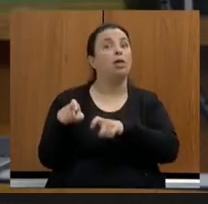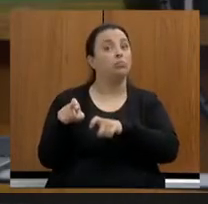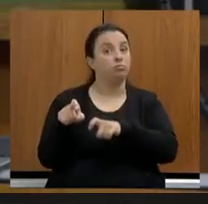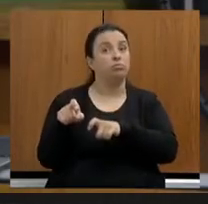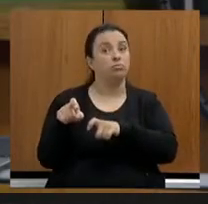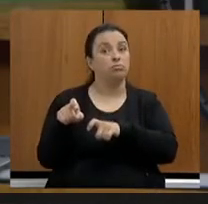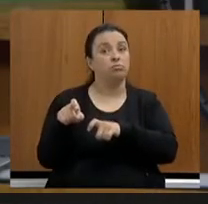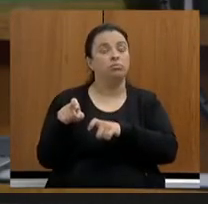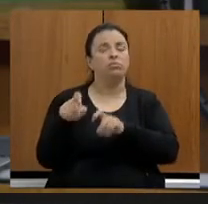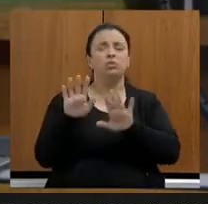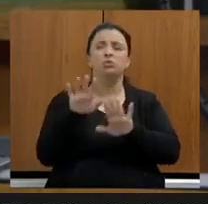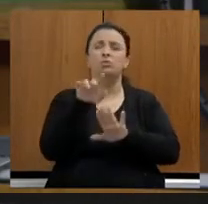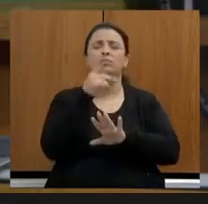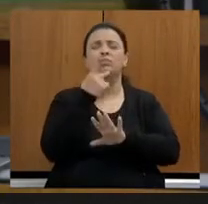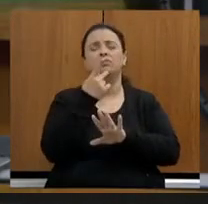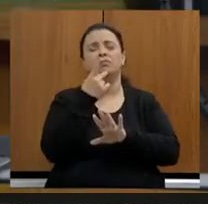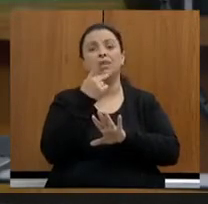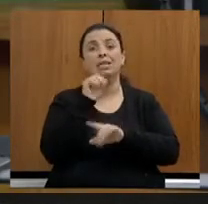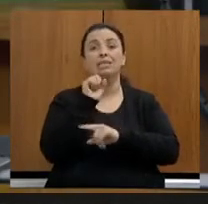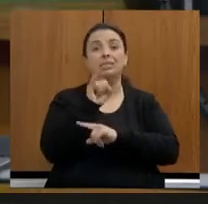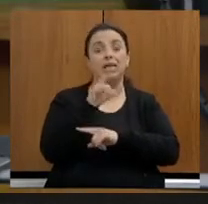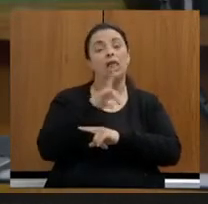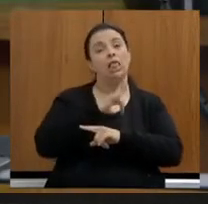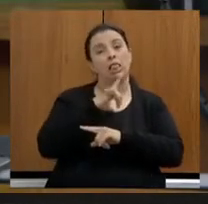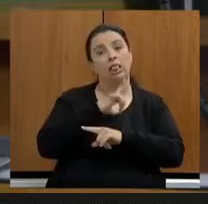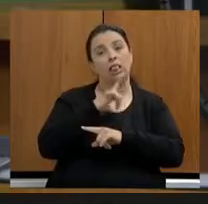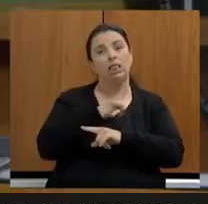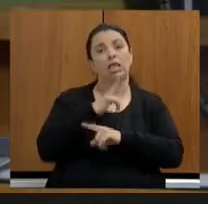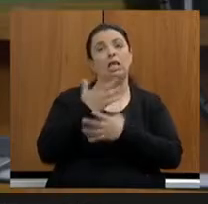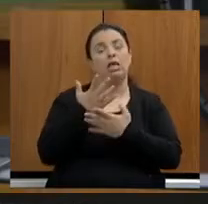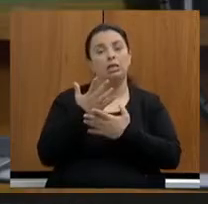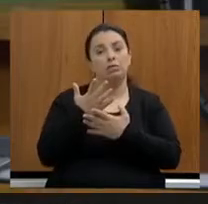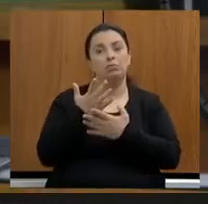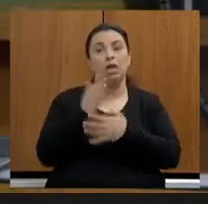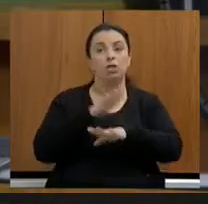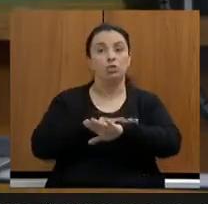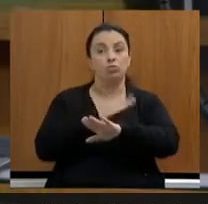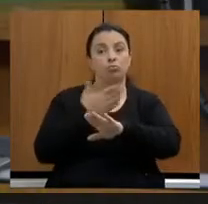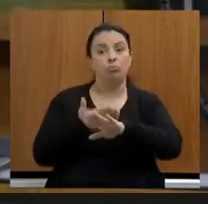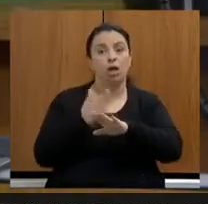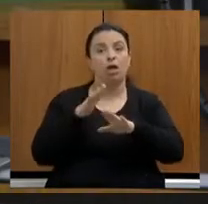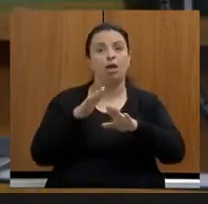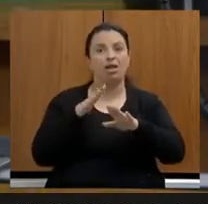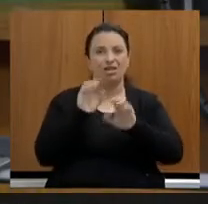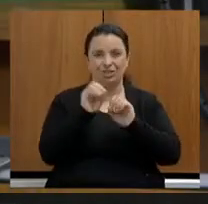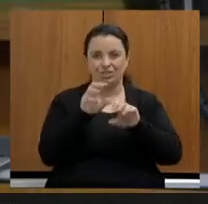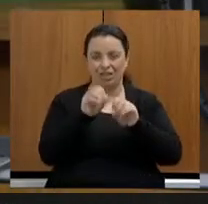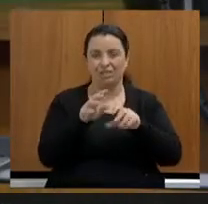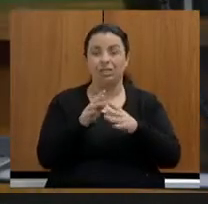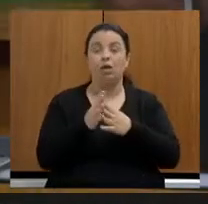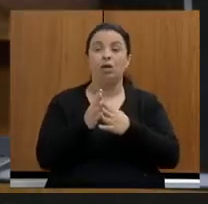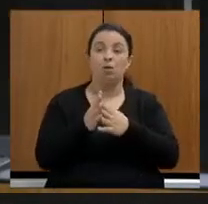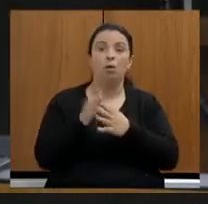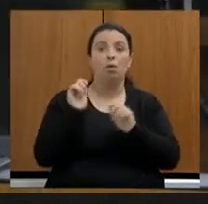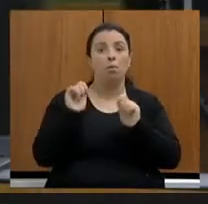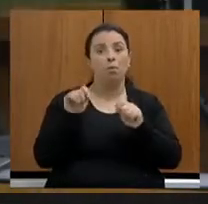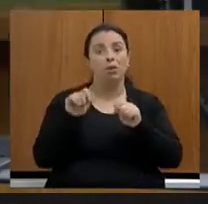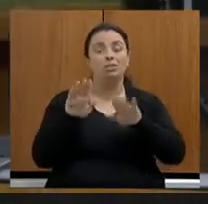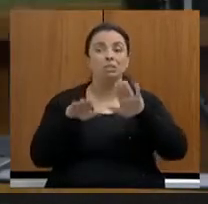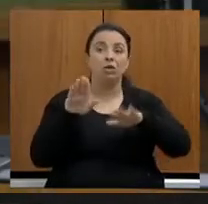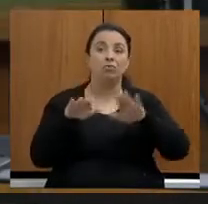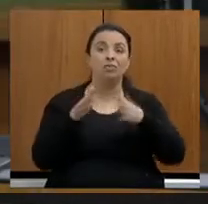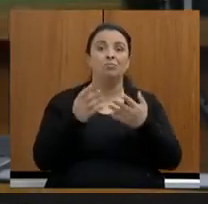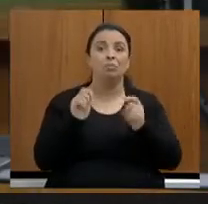é quando você coloca se tiver nós for o caso da gente ter escola de tempo integral realmente o gente pode inclusive é está